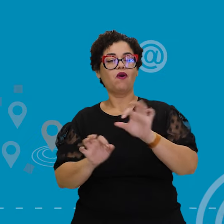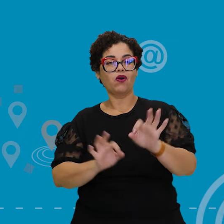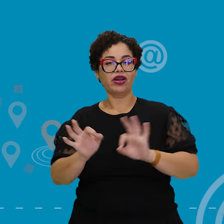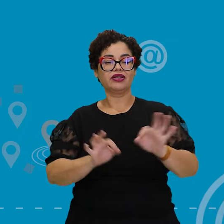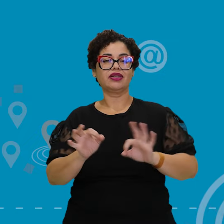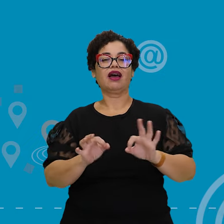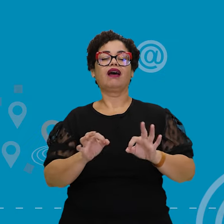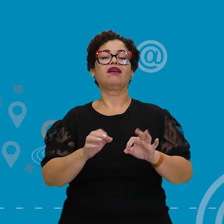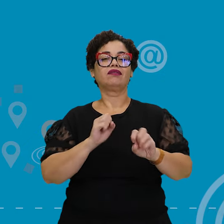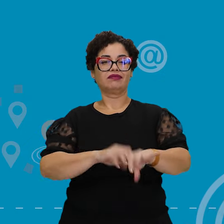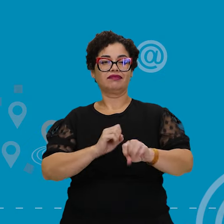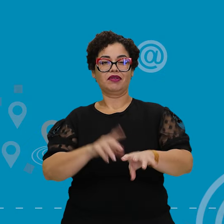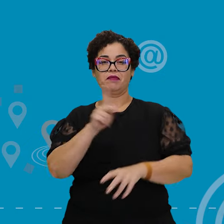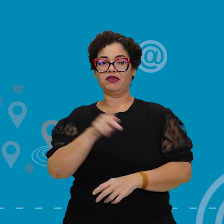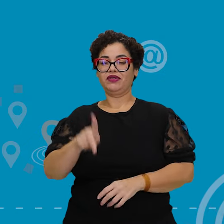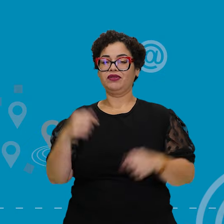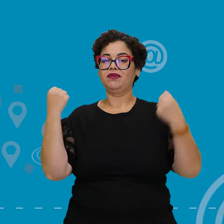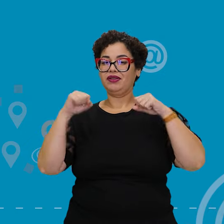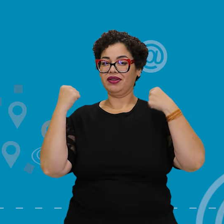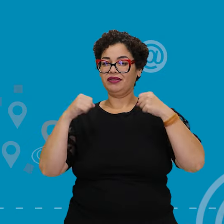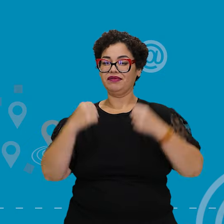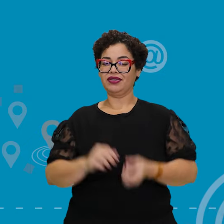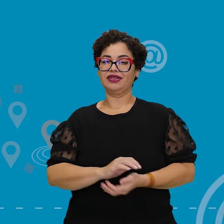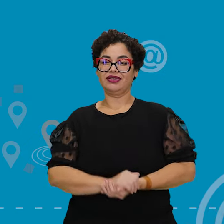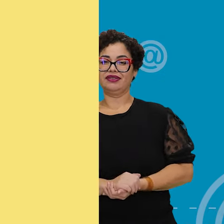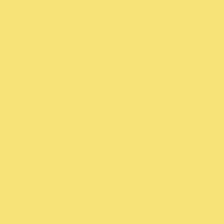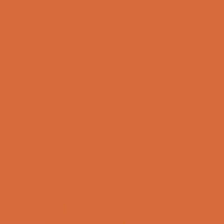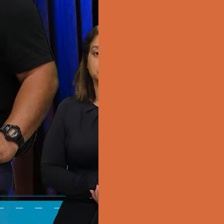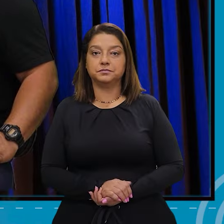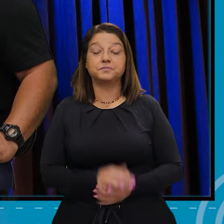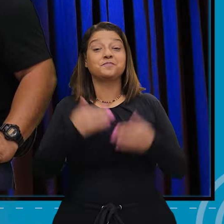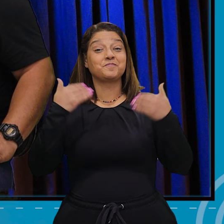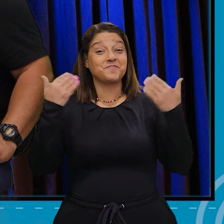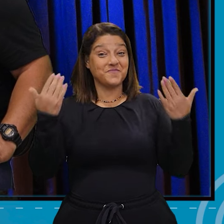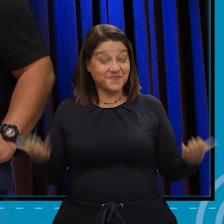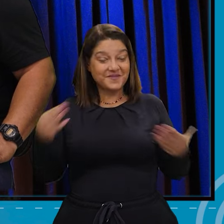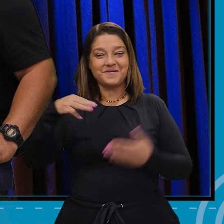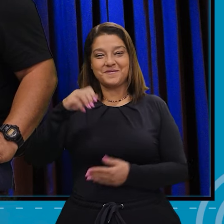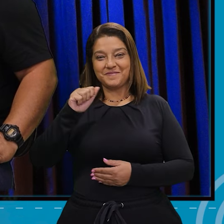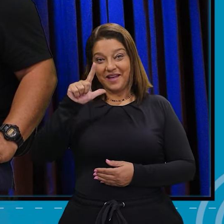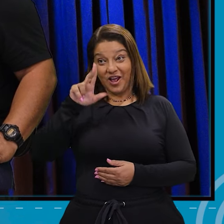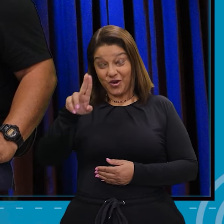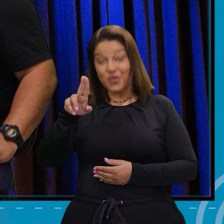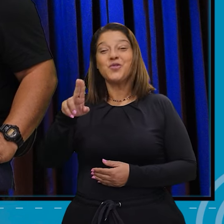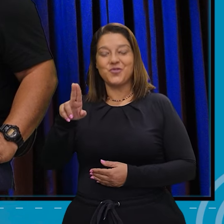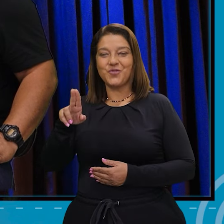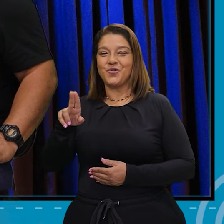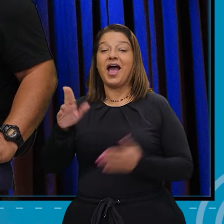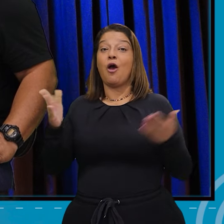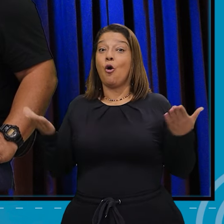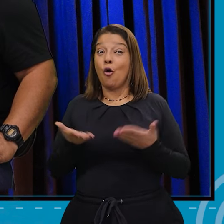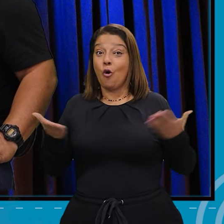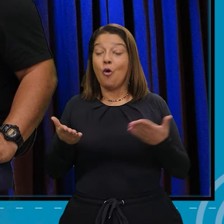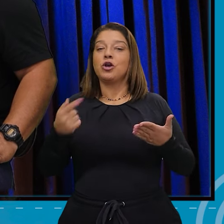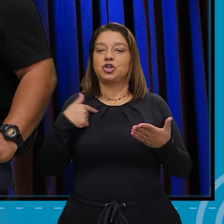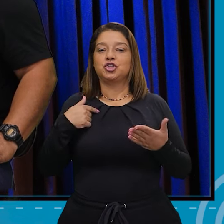que balizaram a conduta do professor de educação física. É isso aí, Malu. E hoje temos um papo,